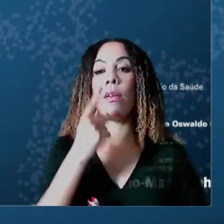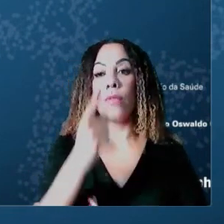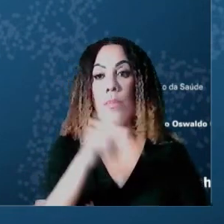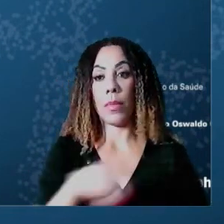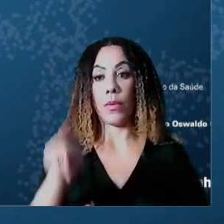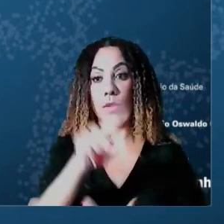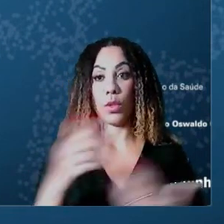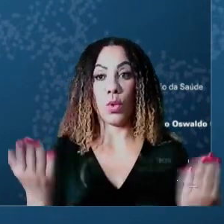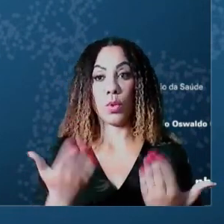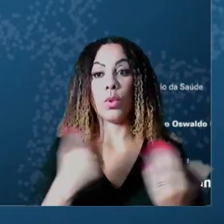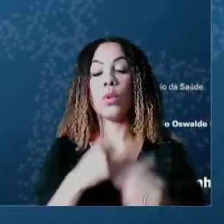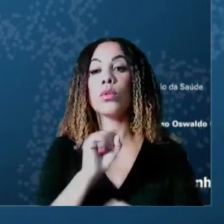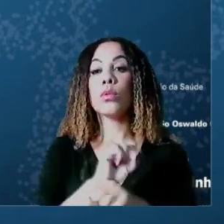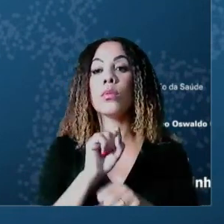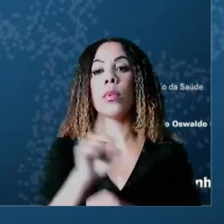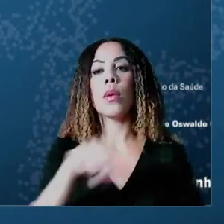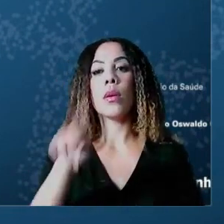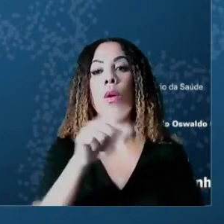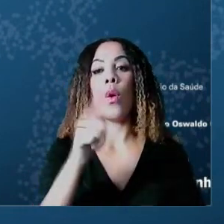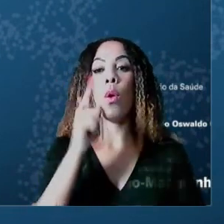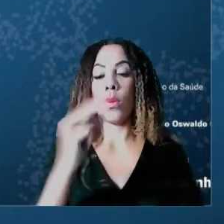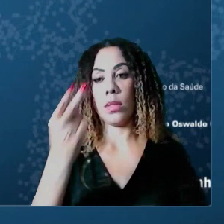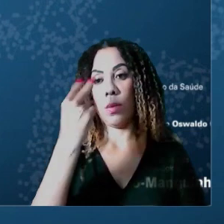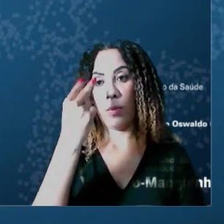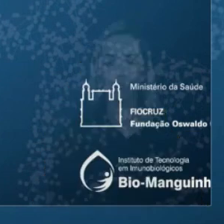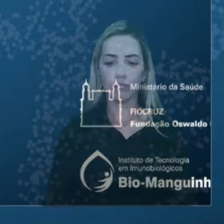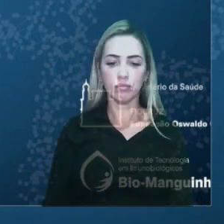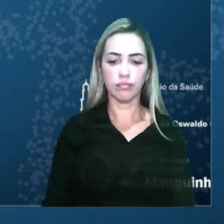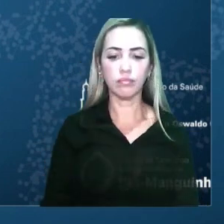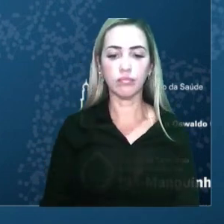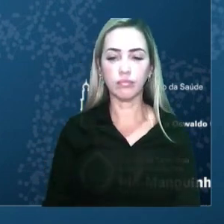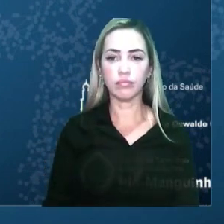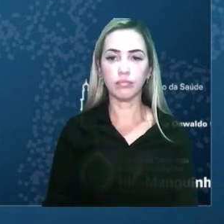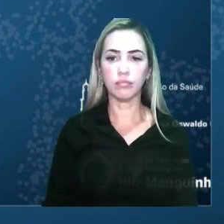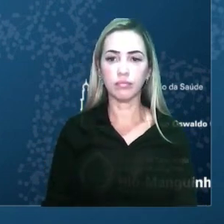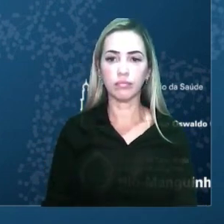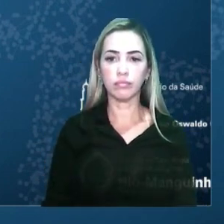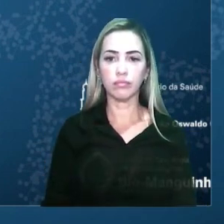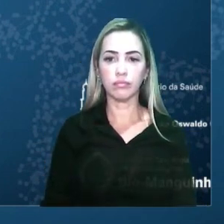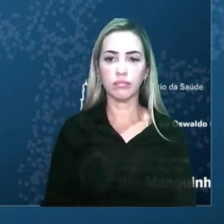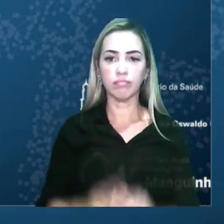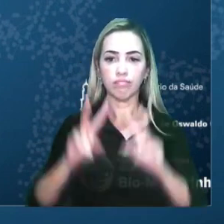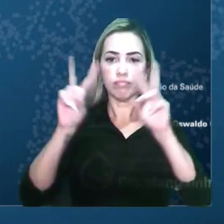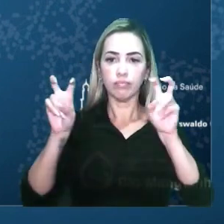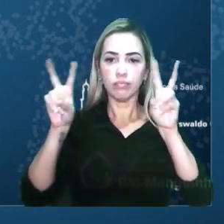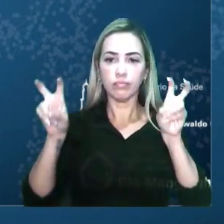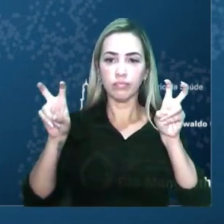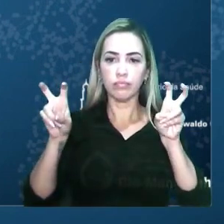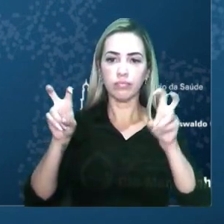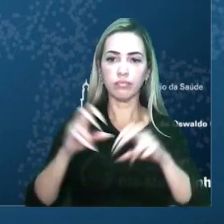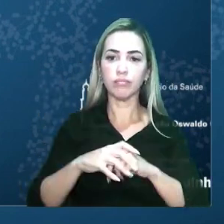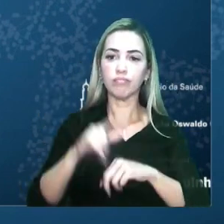hoje, eu espero que vocês consigam me ver. Eu vou dar a vocês uma visão parcial de